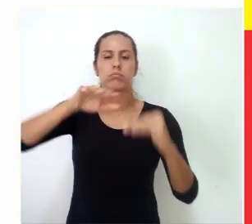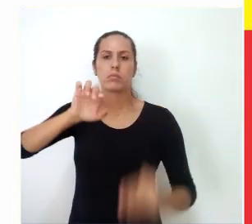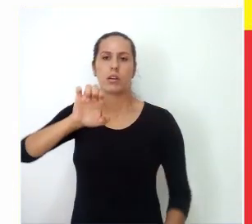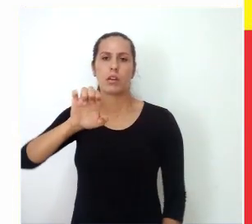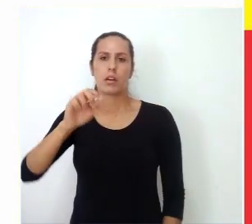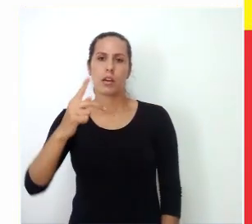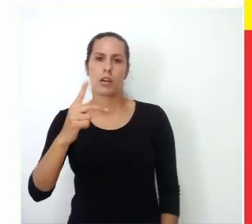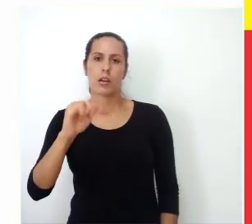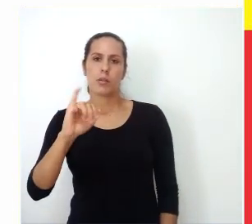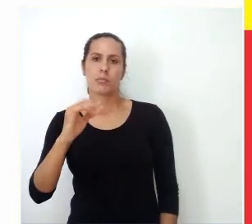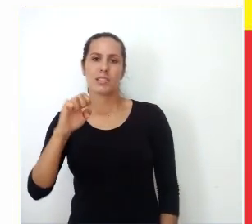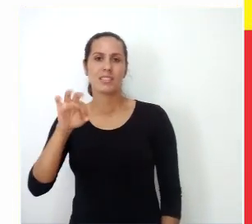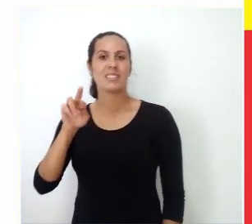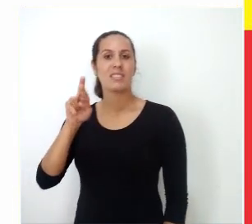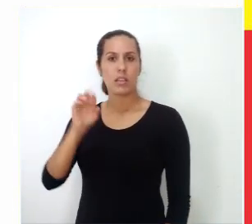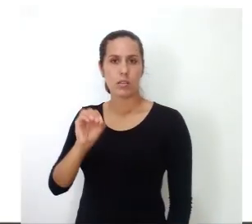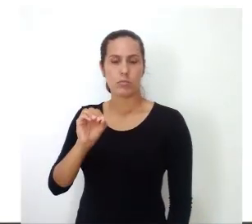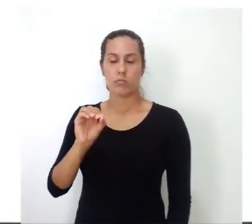epicentro. Certo?